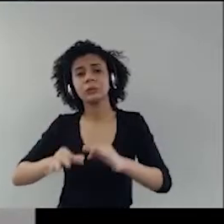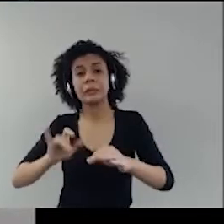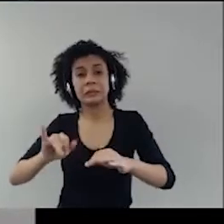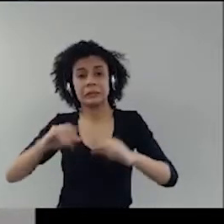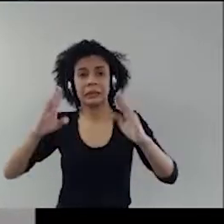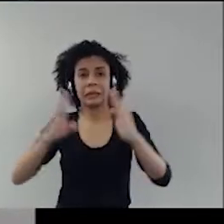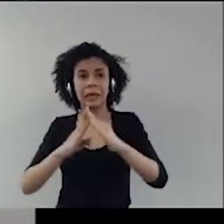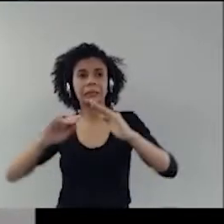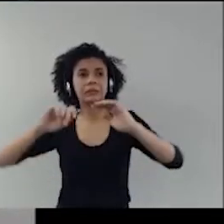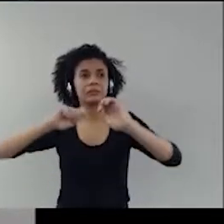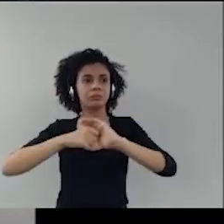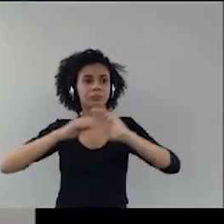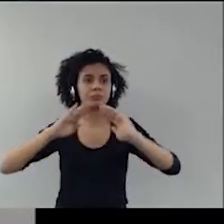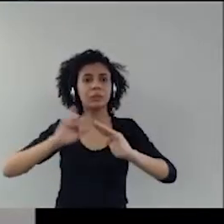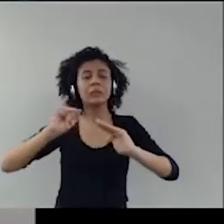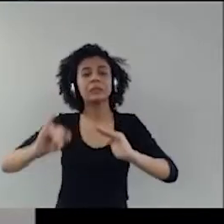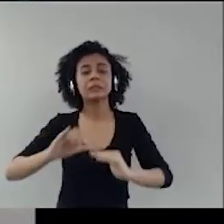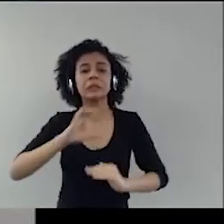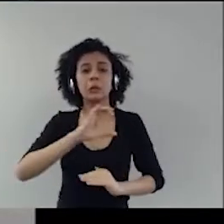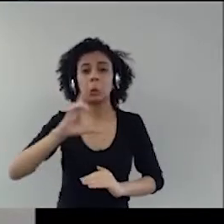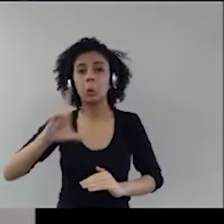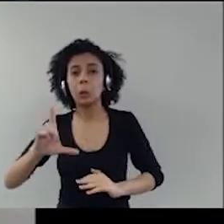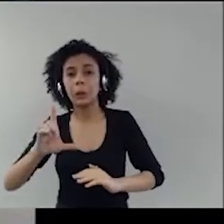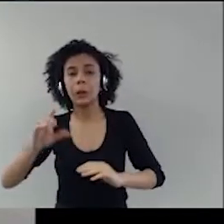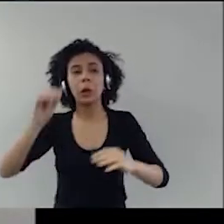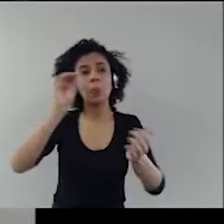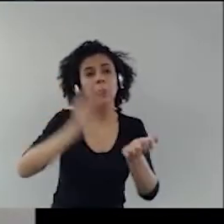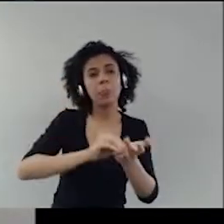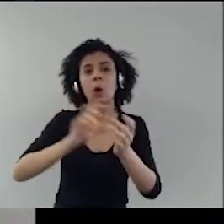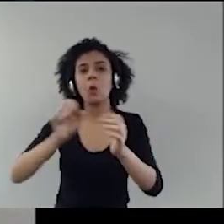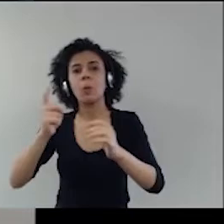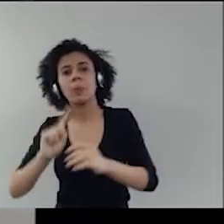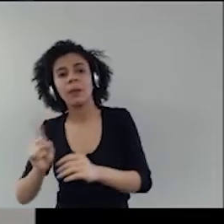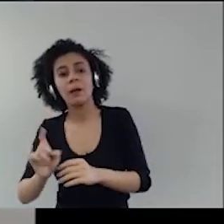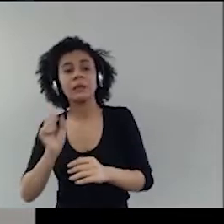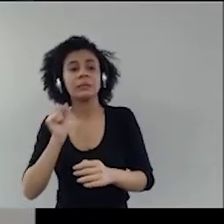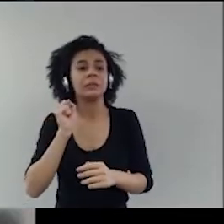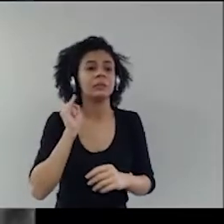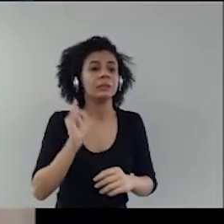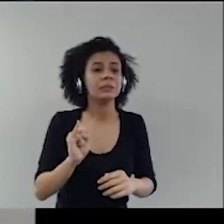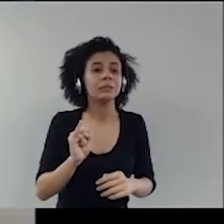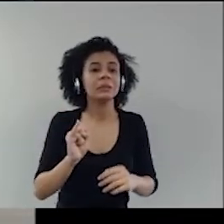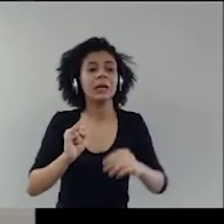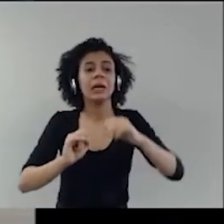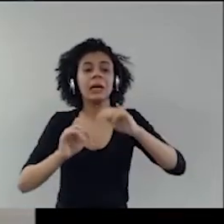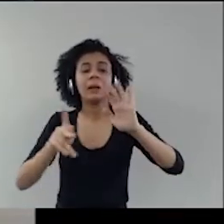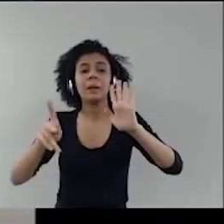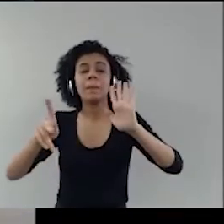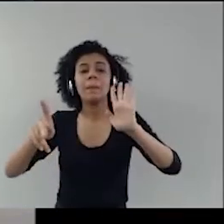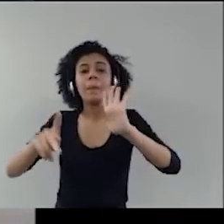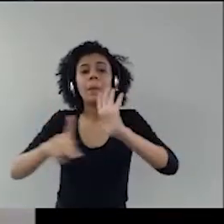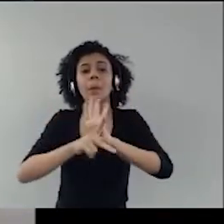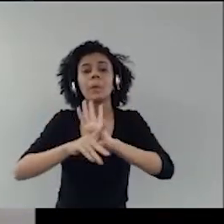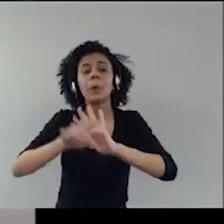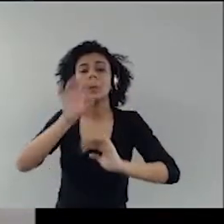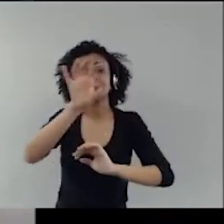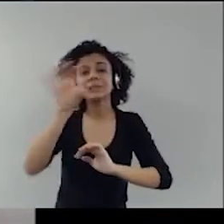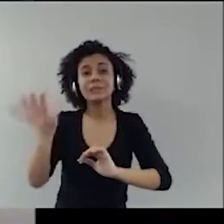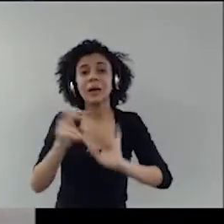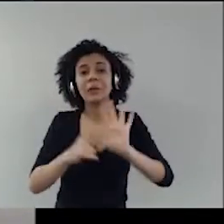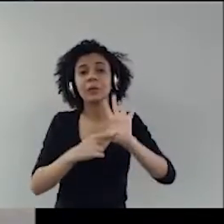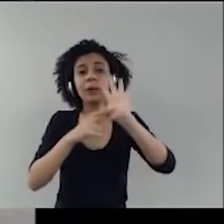é necessário ou não, se cloroquina deve ser aplicada ou não, e se o Estado deve representar